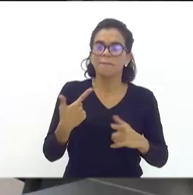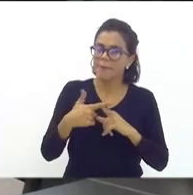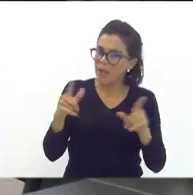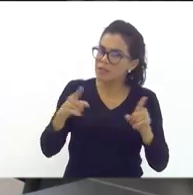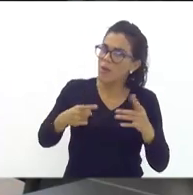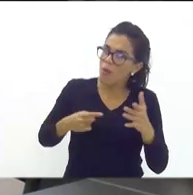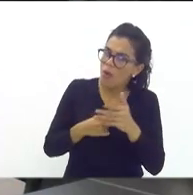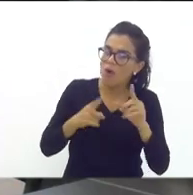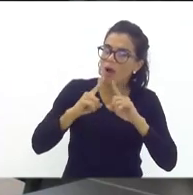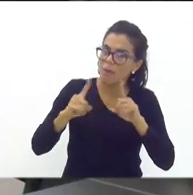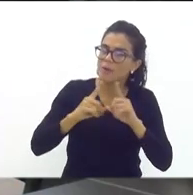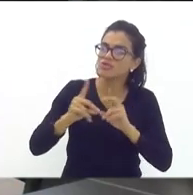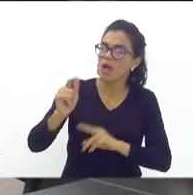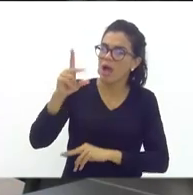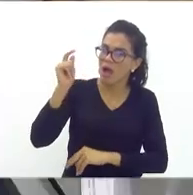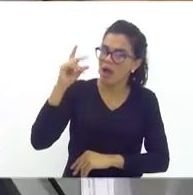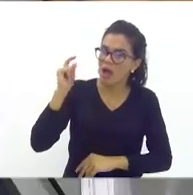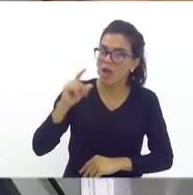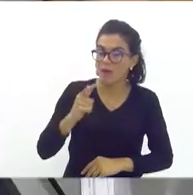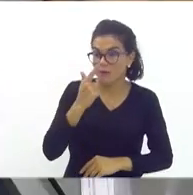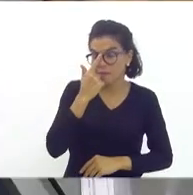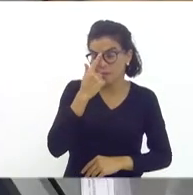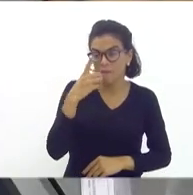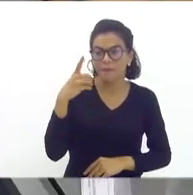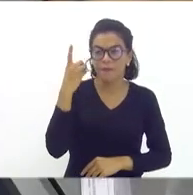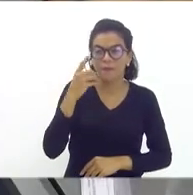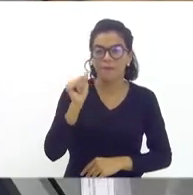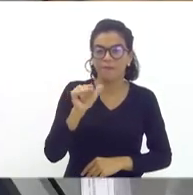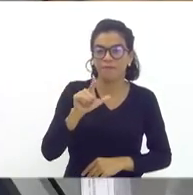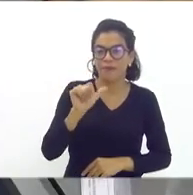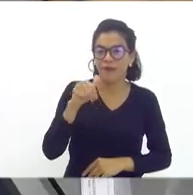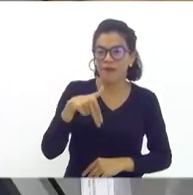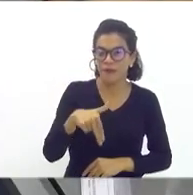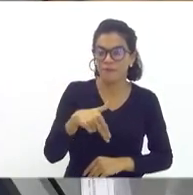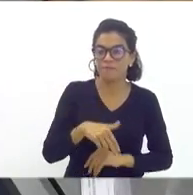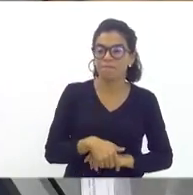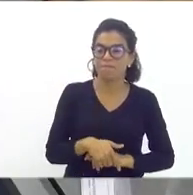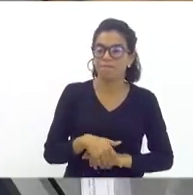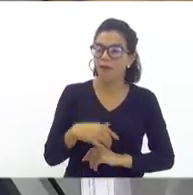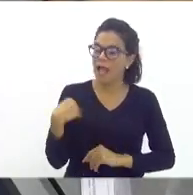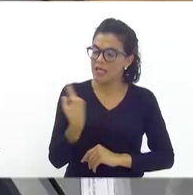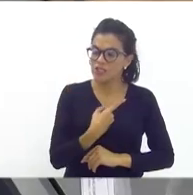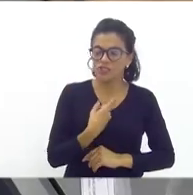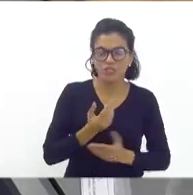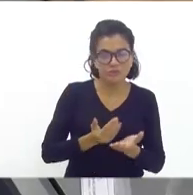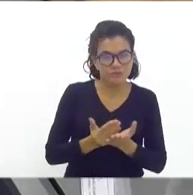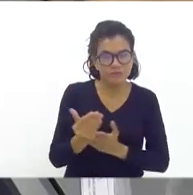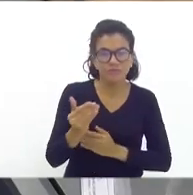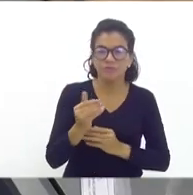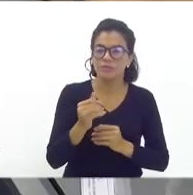preto que existe há muito tempo Deputado Alan a gente desde o início Morais